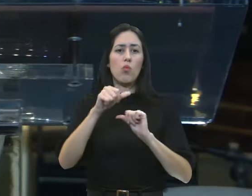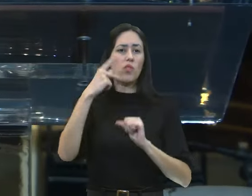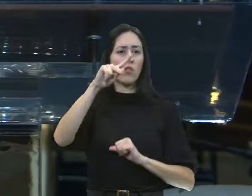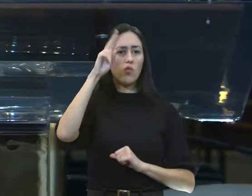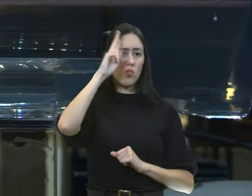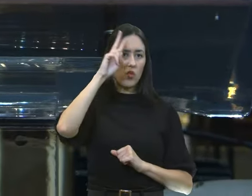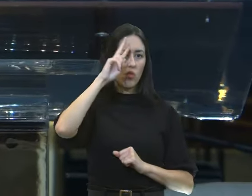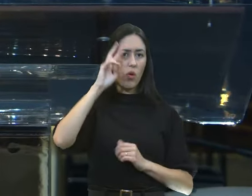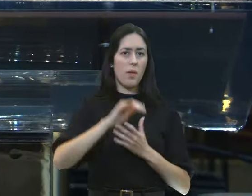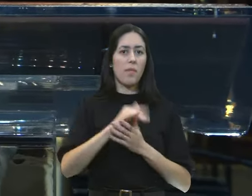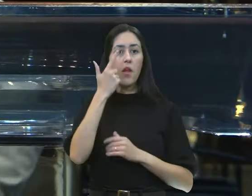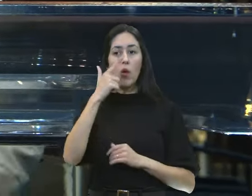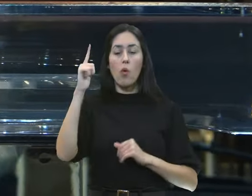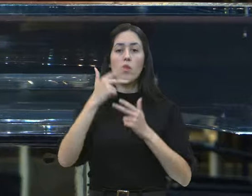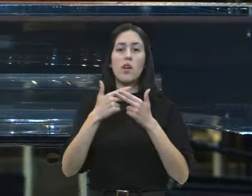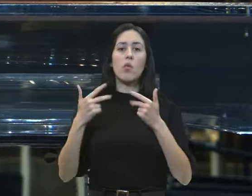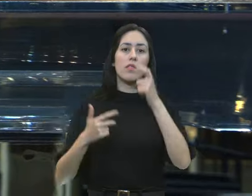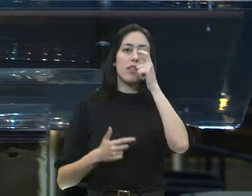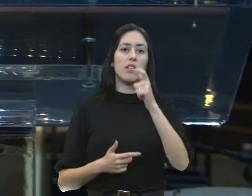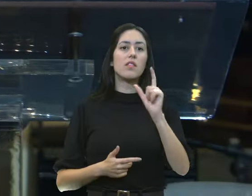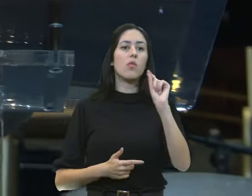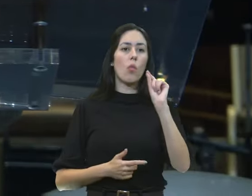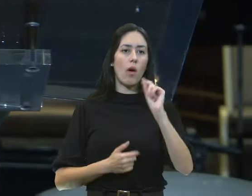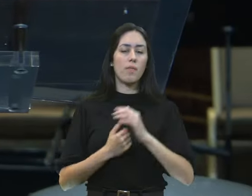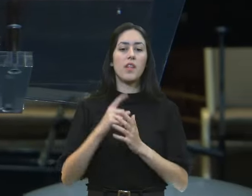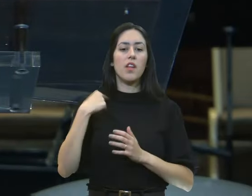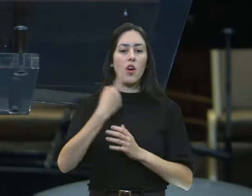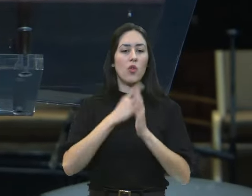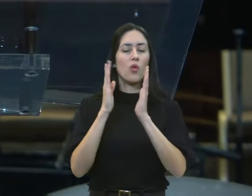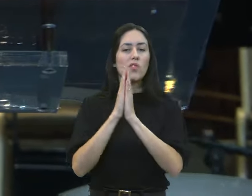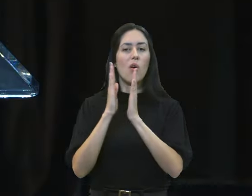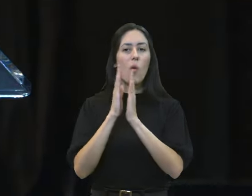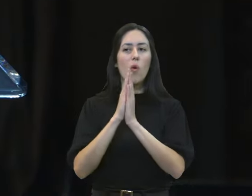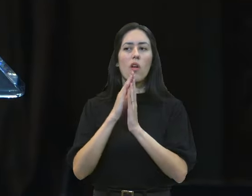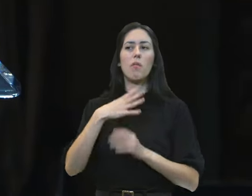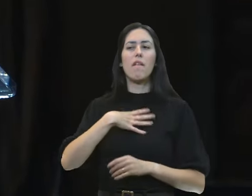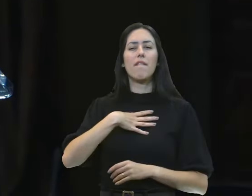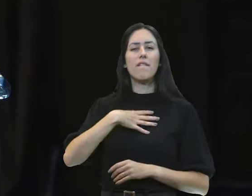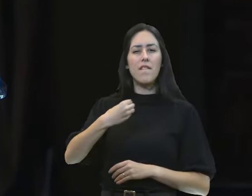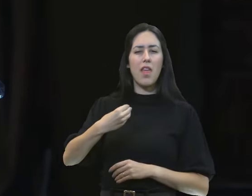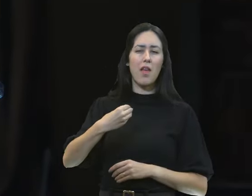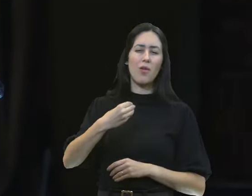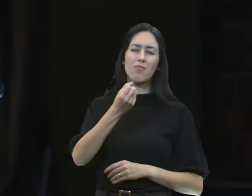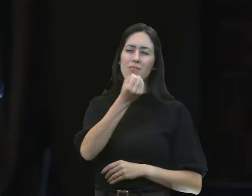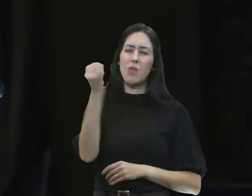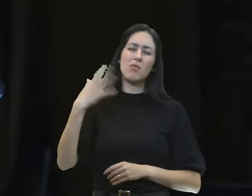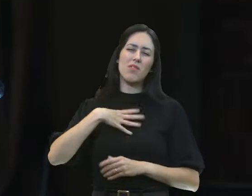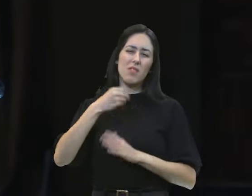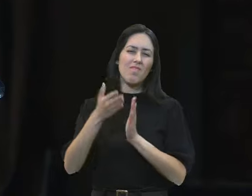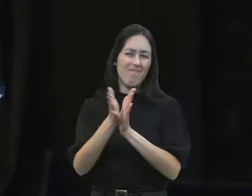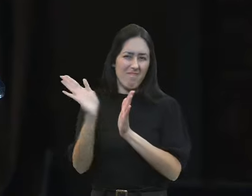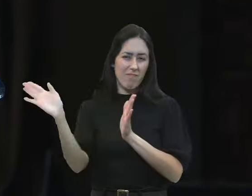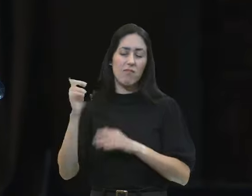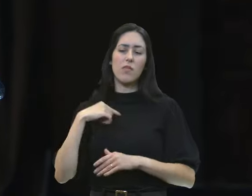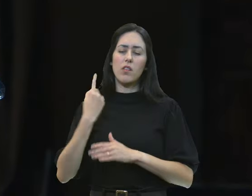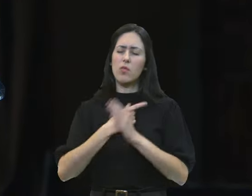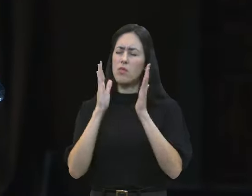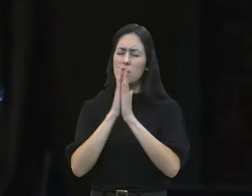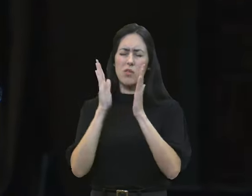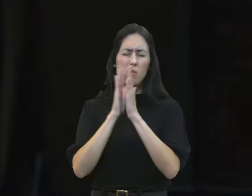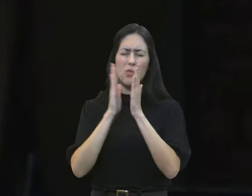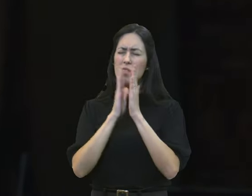Outra coisa que a gente viveu interessante foi um momento em que nós oramos pelos filhos que estão longe, e fizemos uma oração